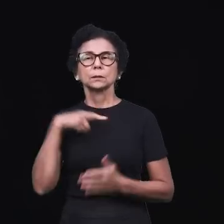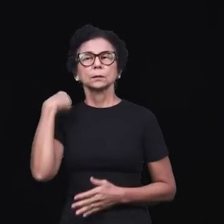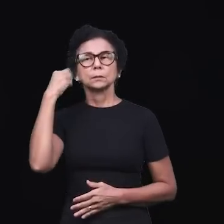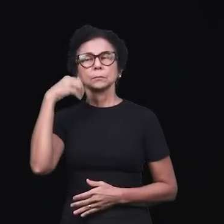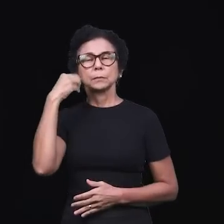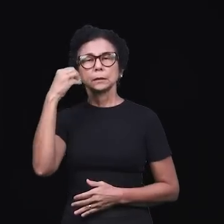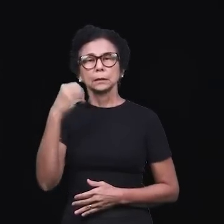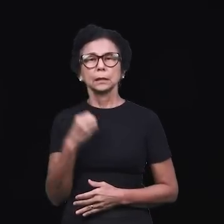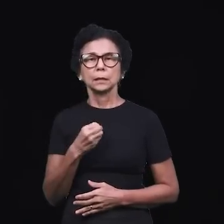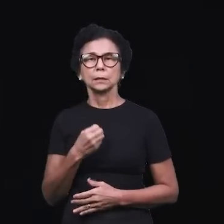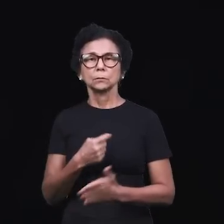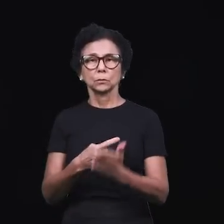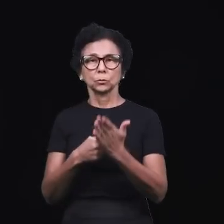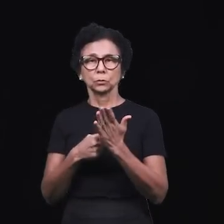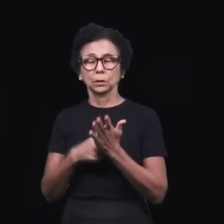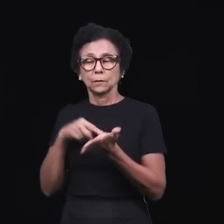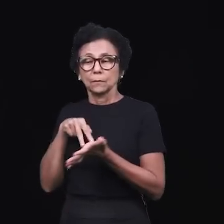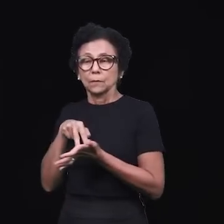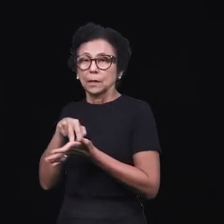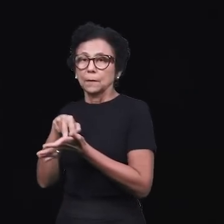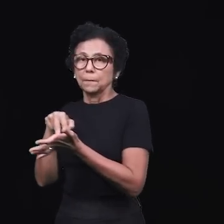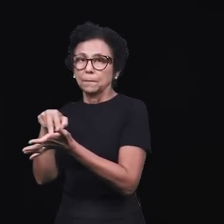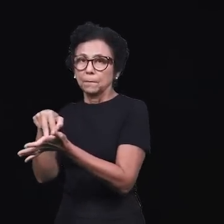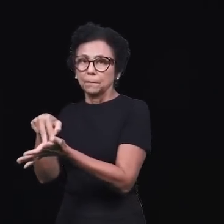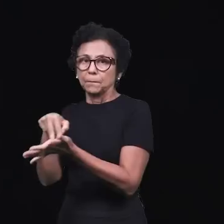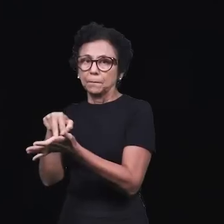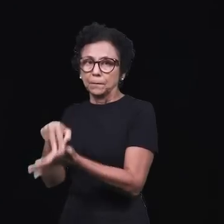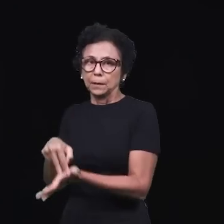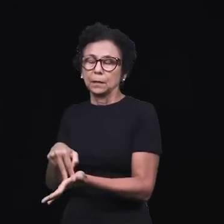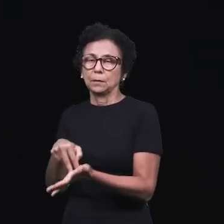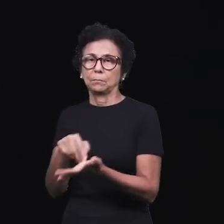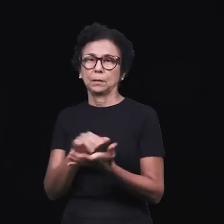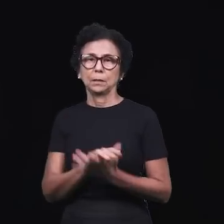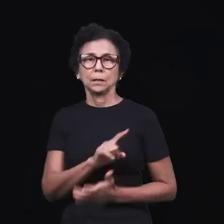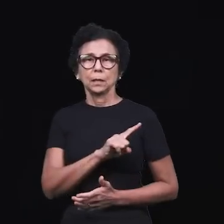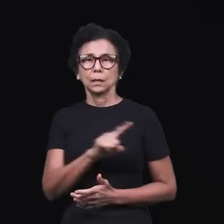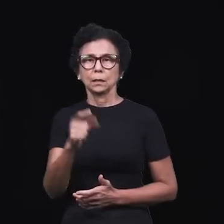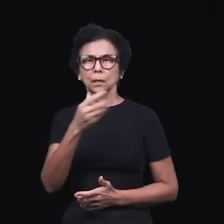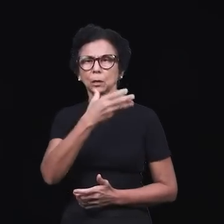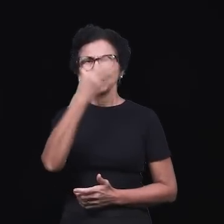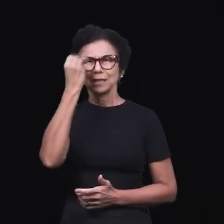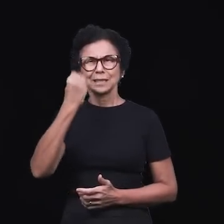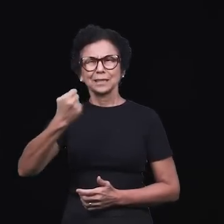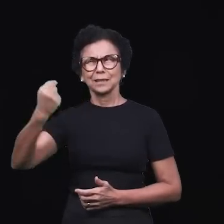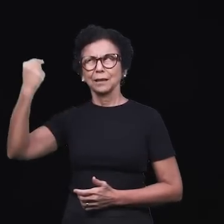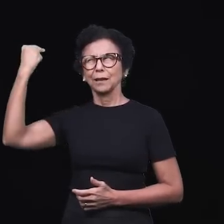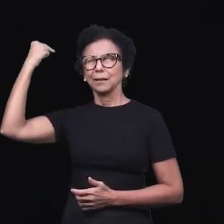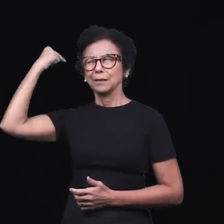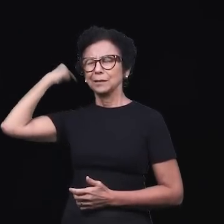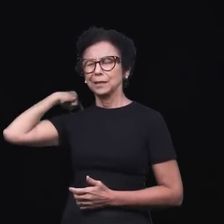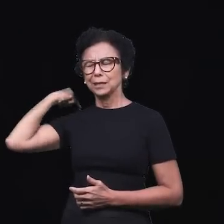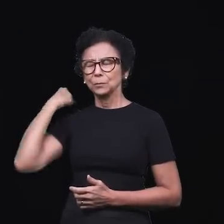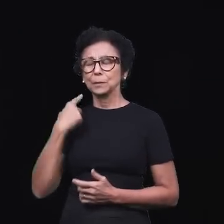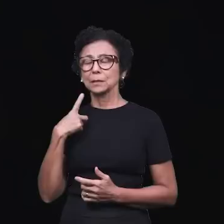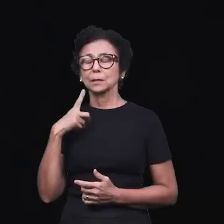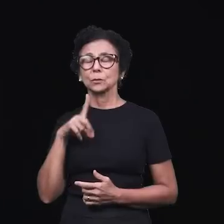que recebemos desde o início, desde a nossa conversão, que é uma fé